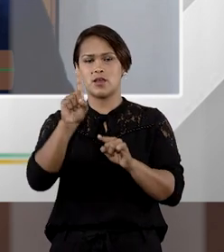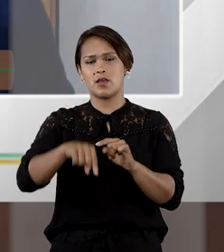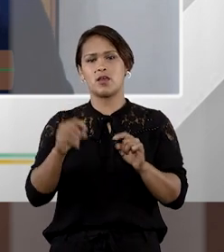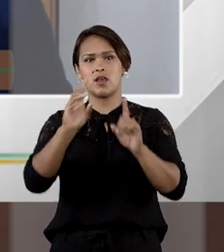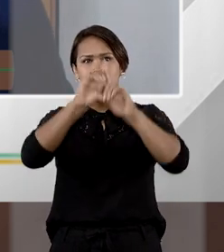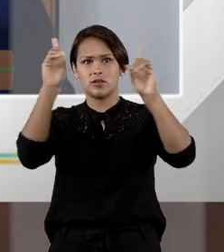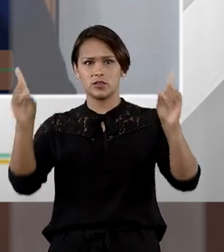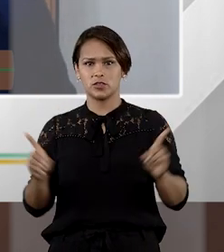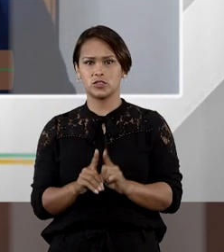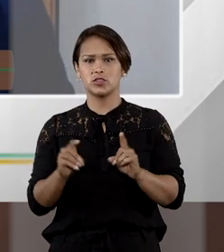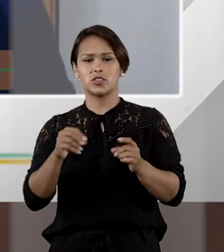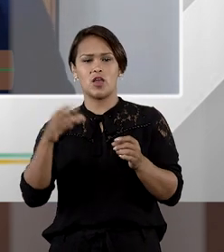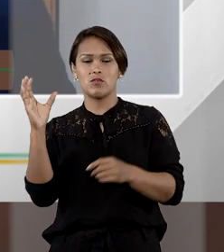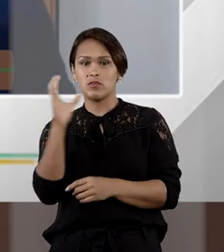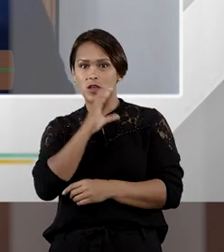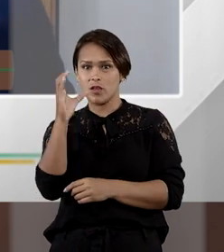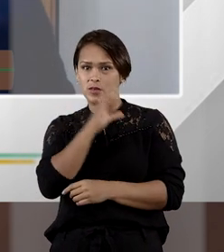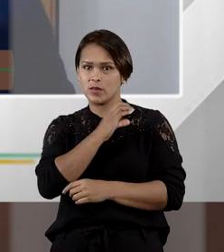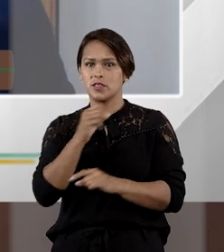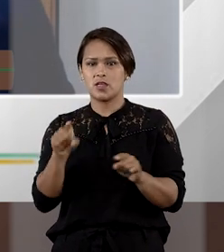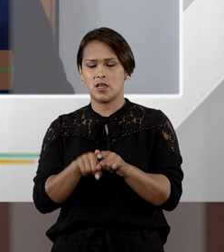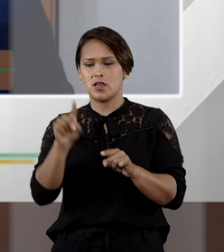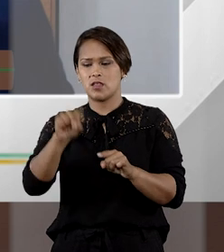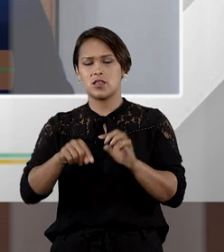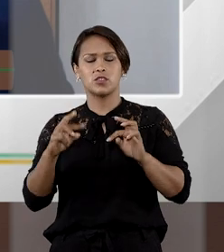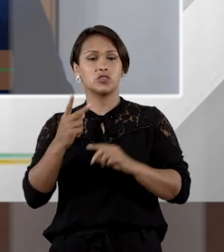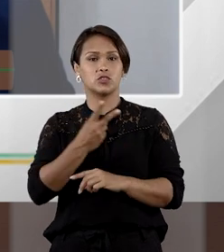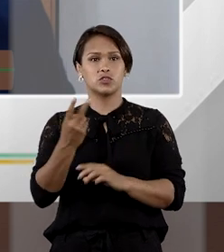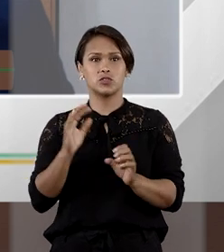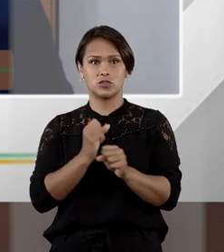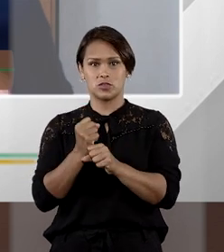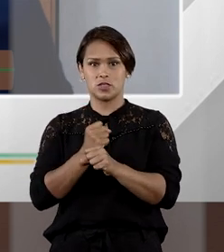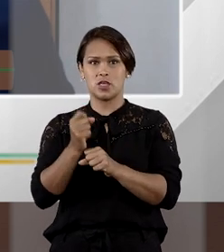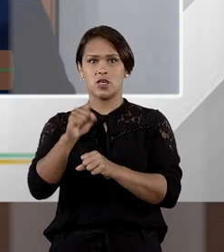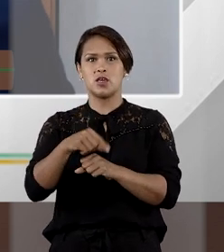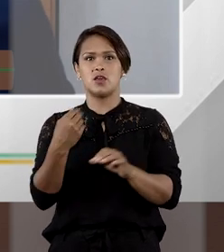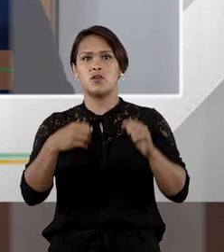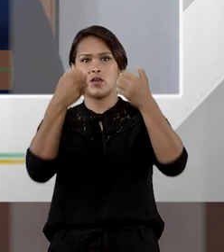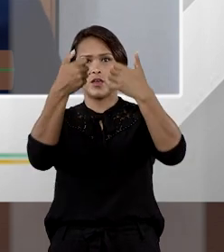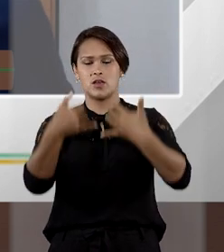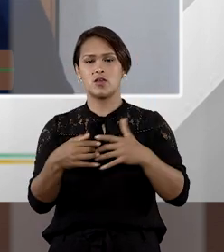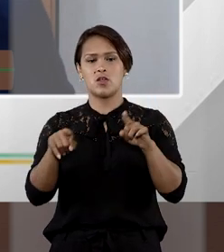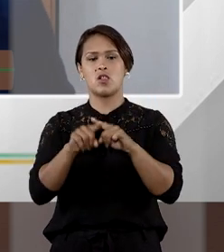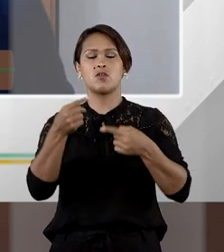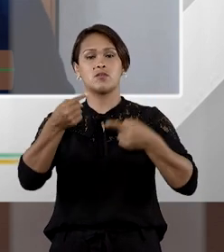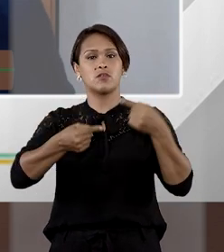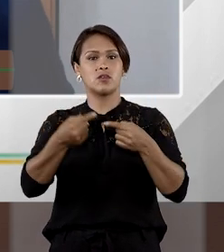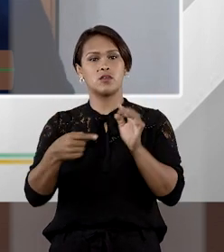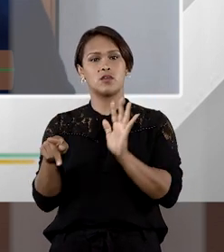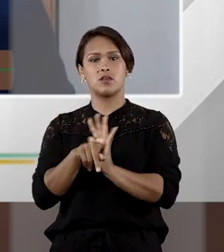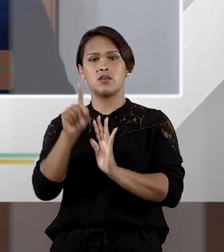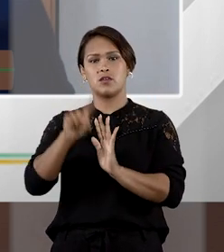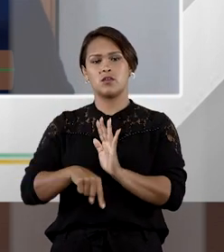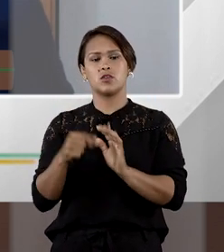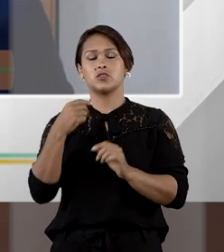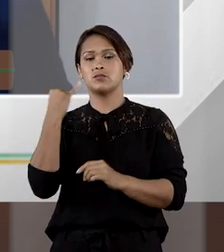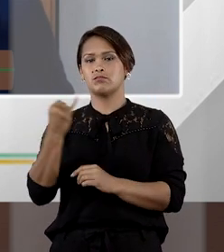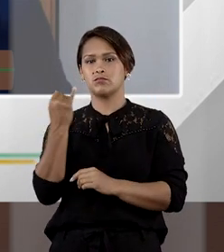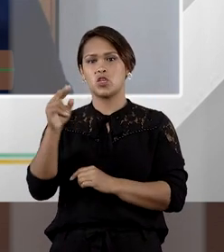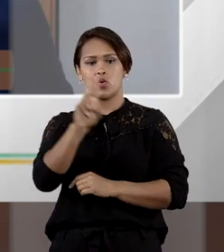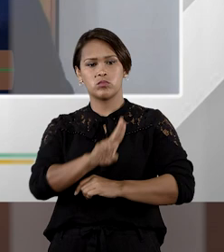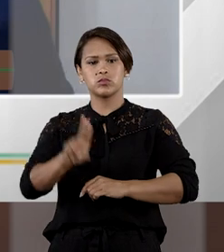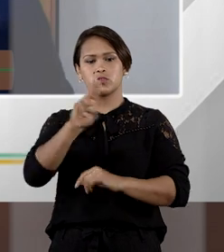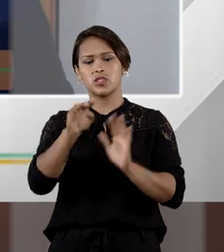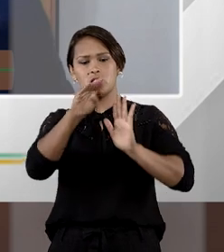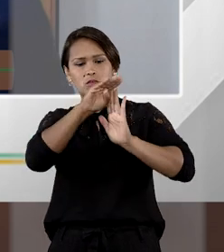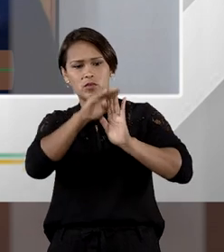era digital foi muito acelerada nesses últimos 2 anos. Então, eu ainda coloco nesse debate, eu acho que é um tema importante, a utilização